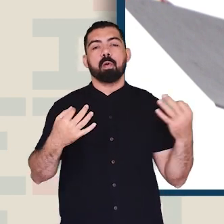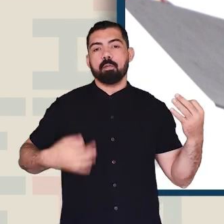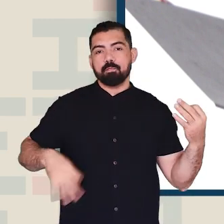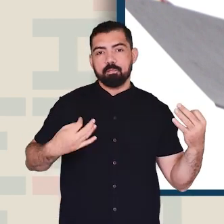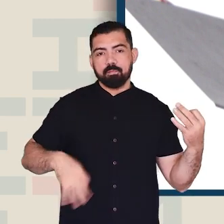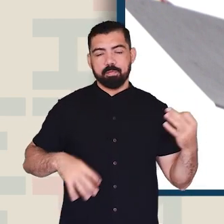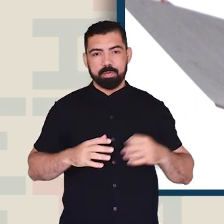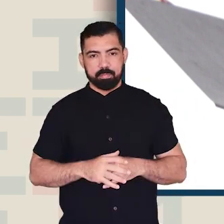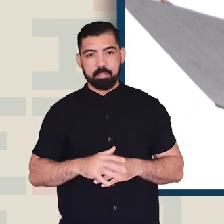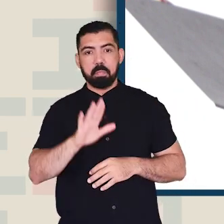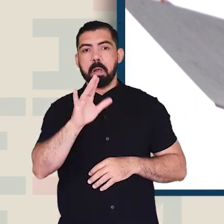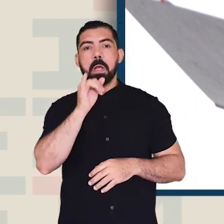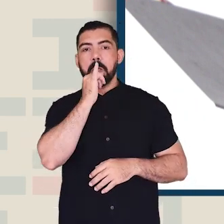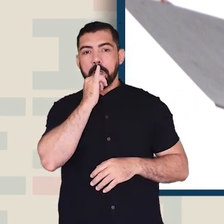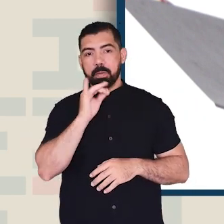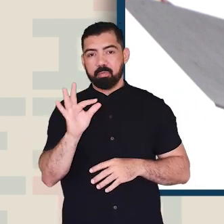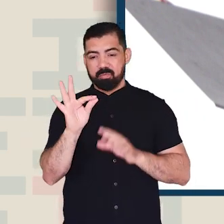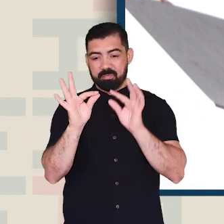sem palheta, né?